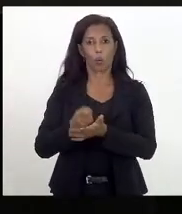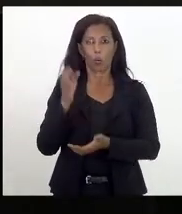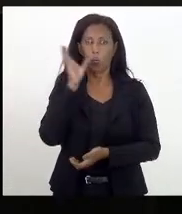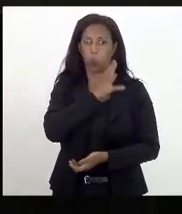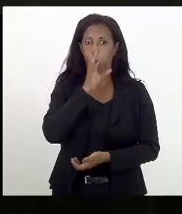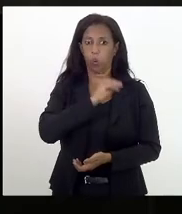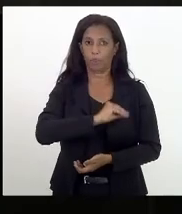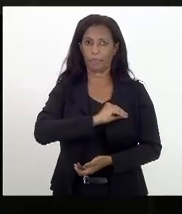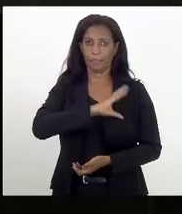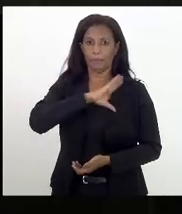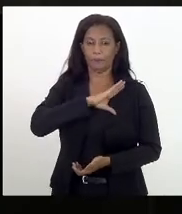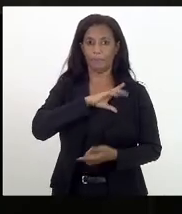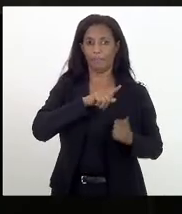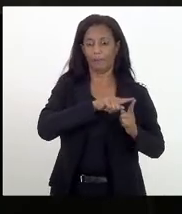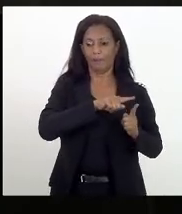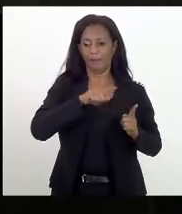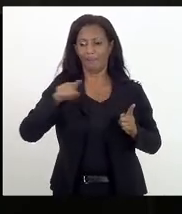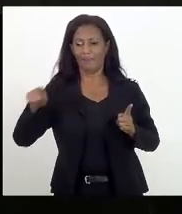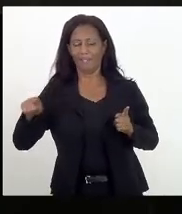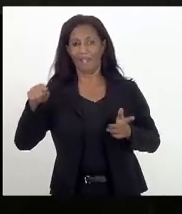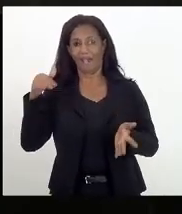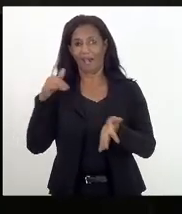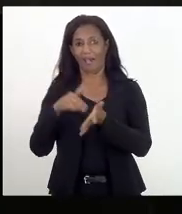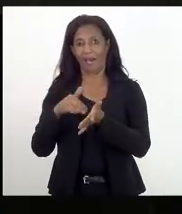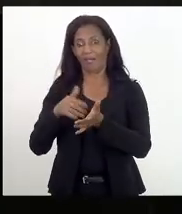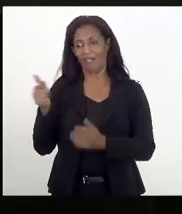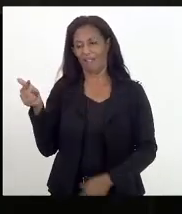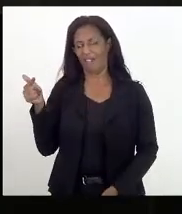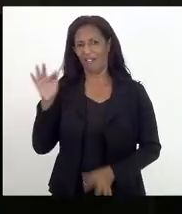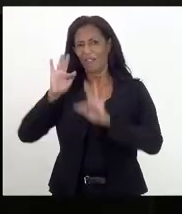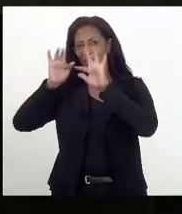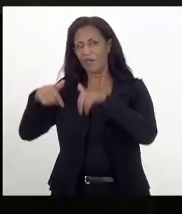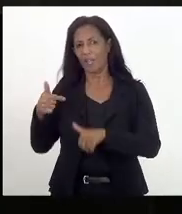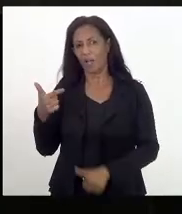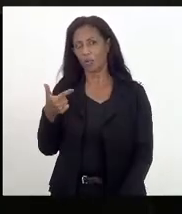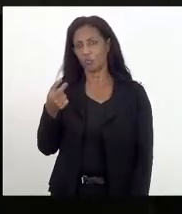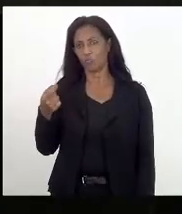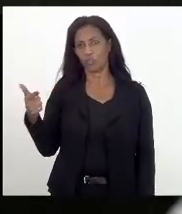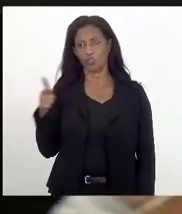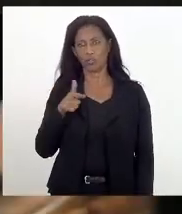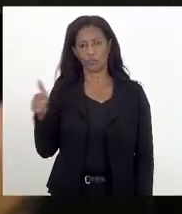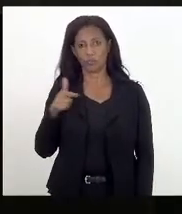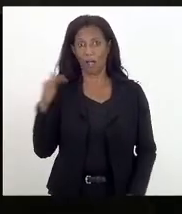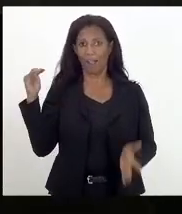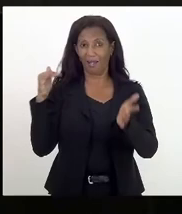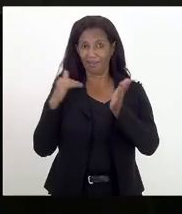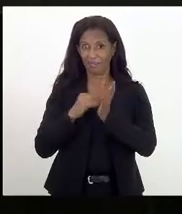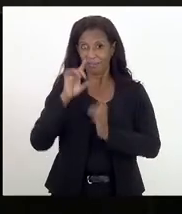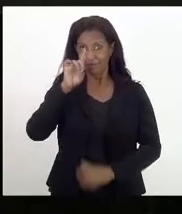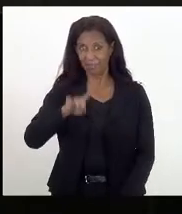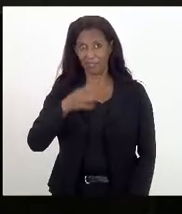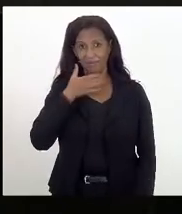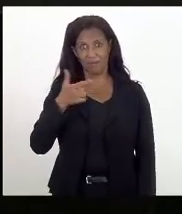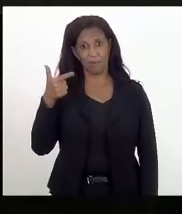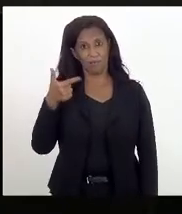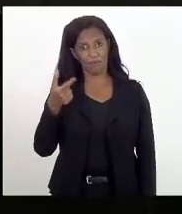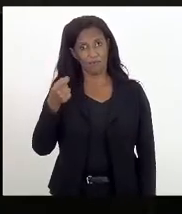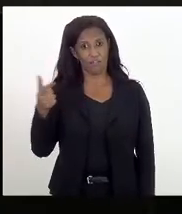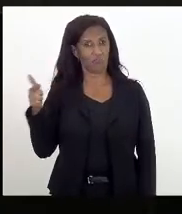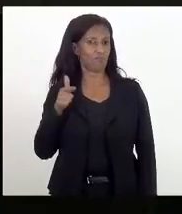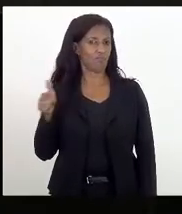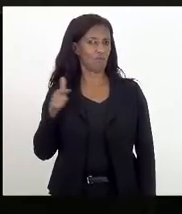emergencial estendido até o fim de 2020 e até o fim de 2022